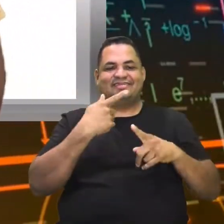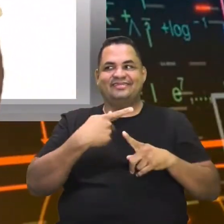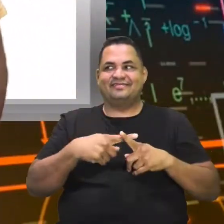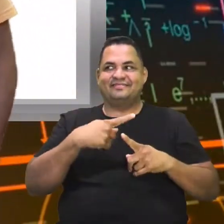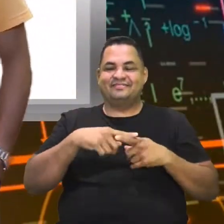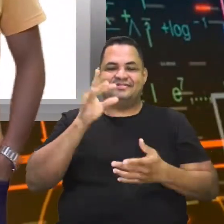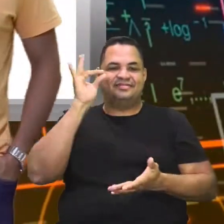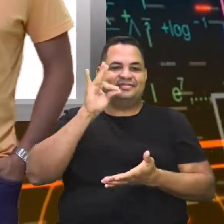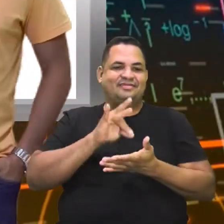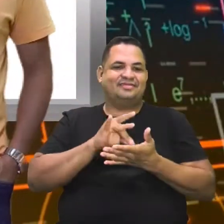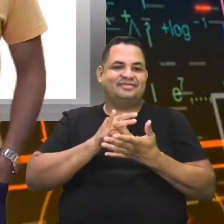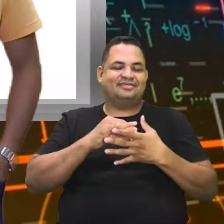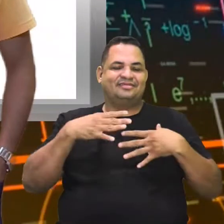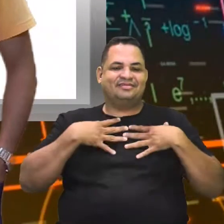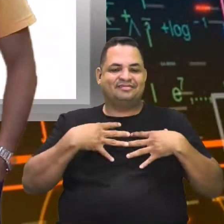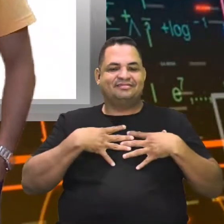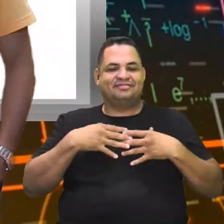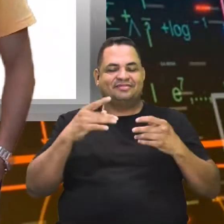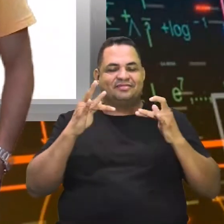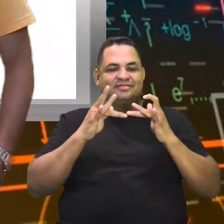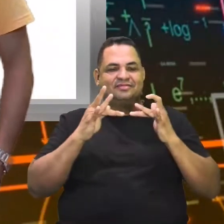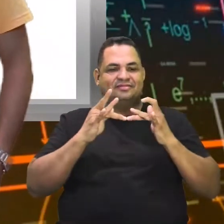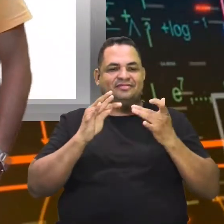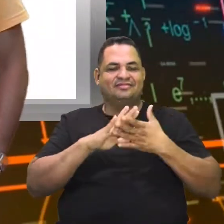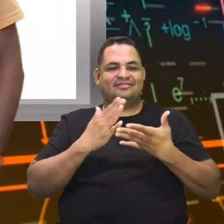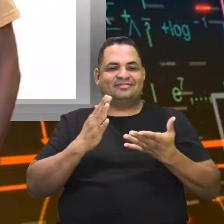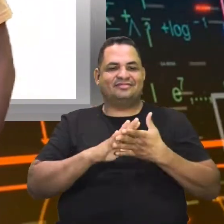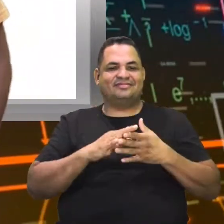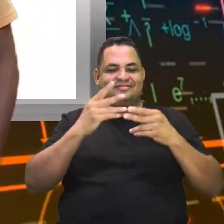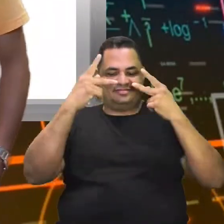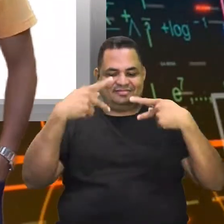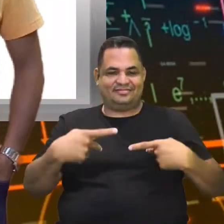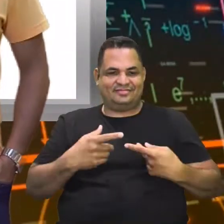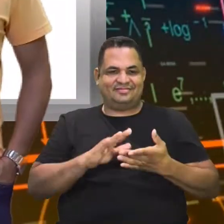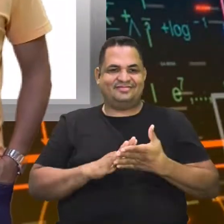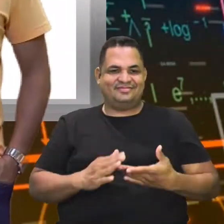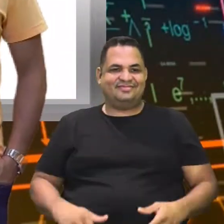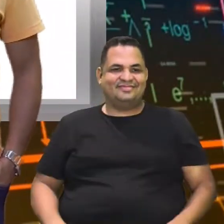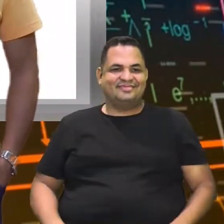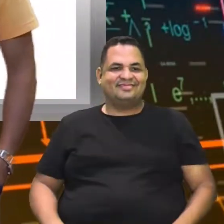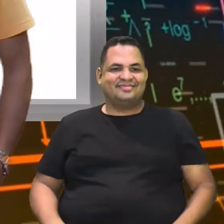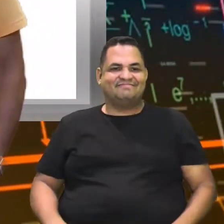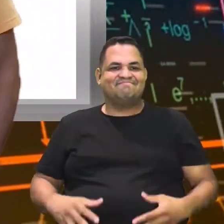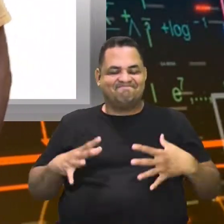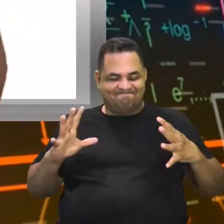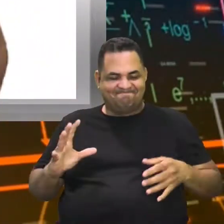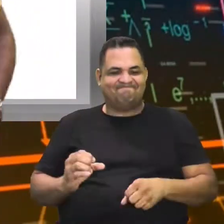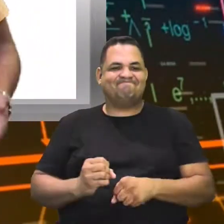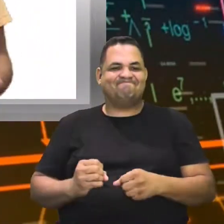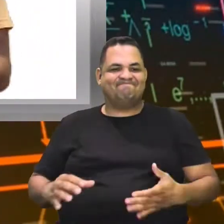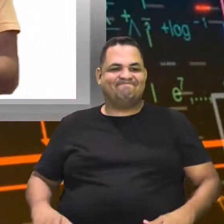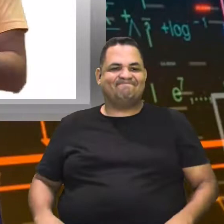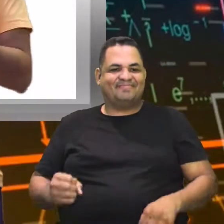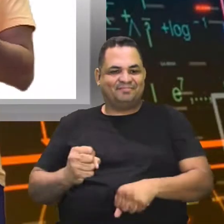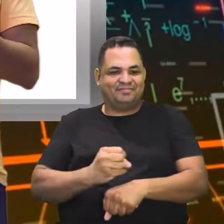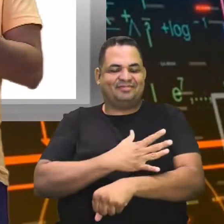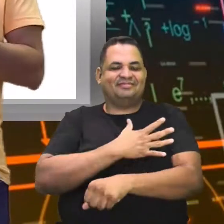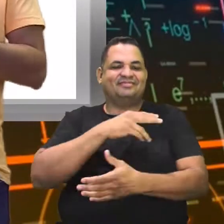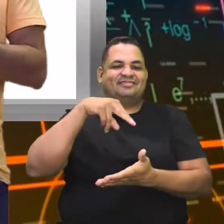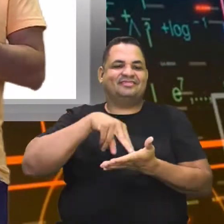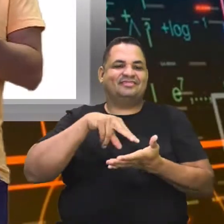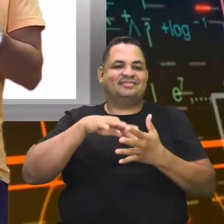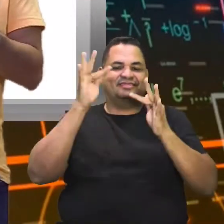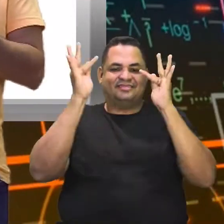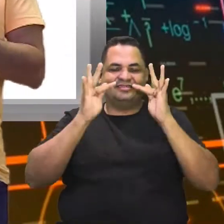Porque realmente esse calor humano aí da juventude, da galera, me motiva, me faz me sentir